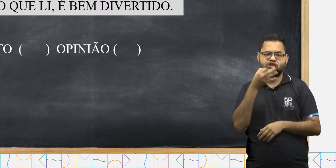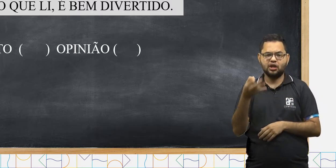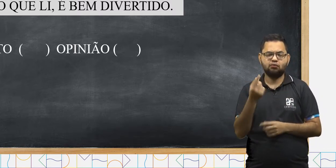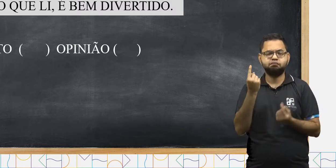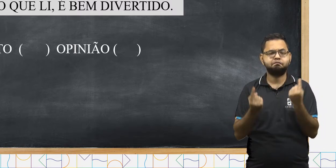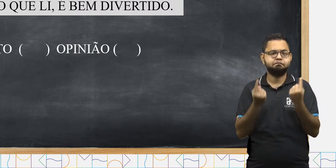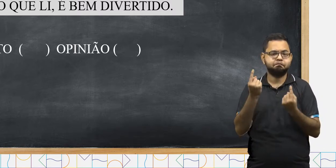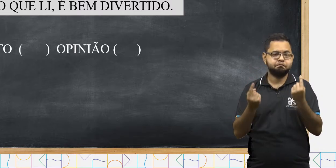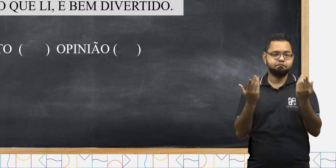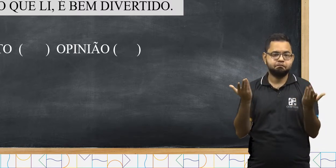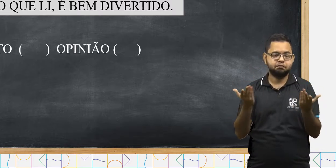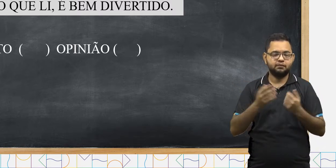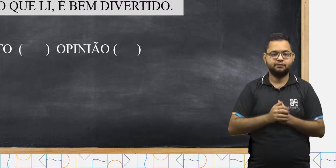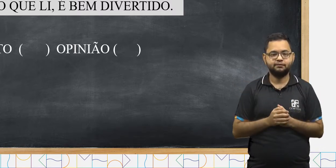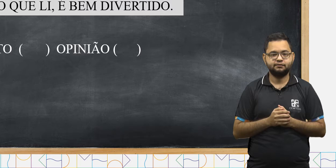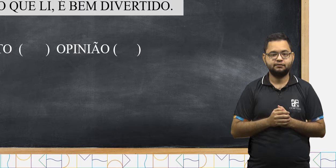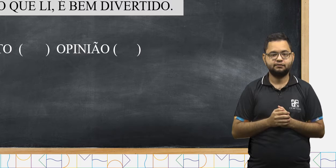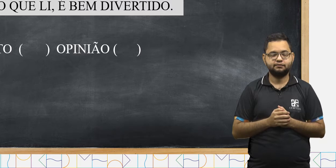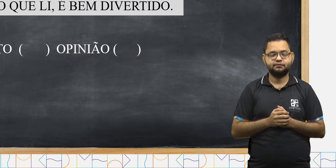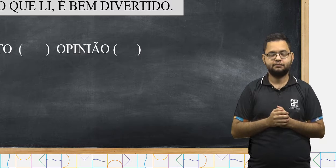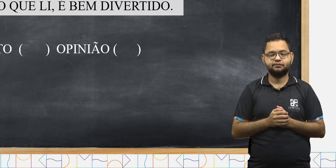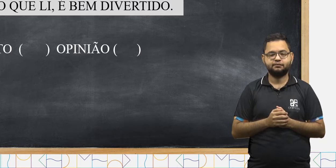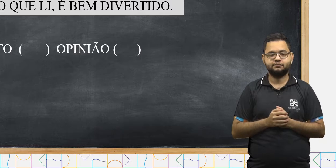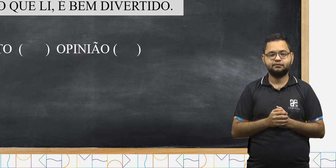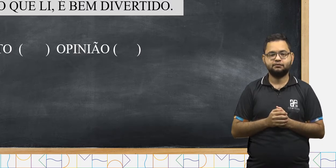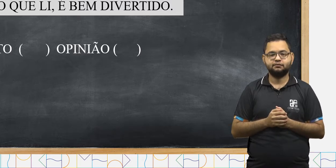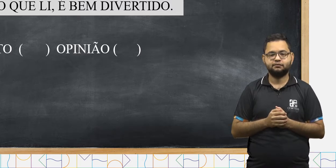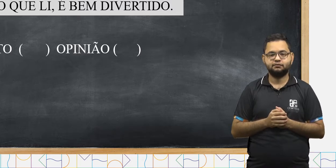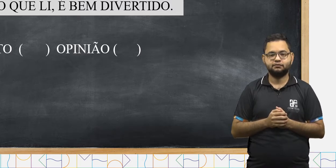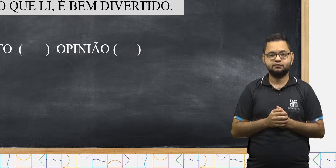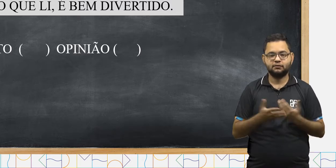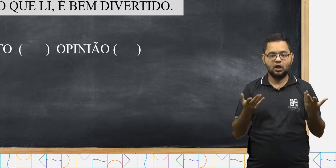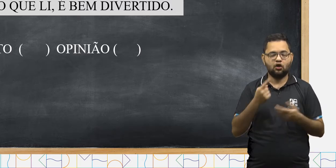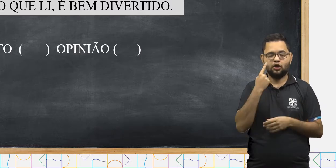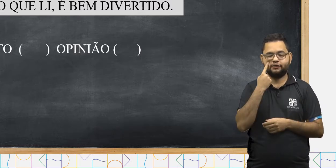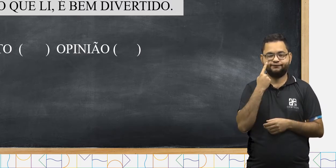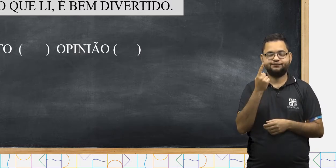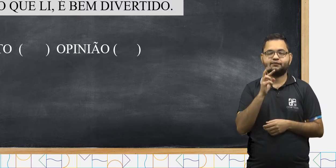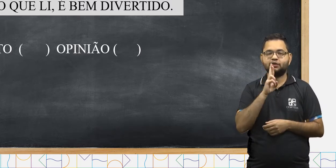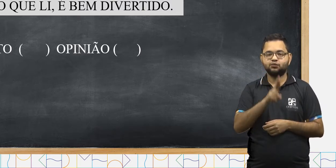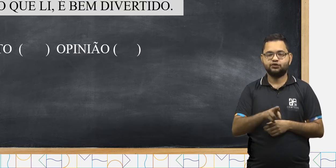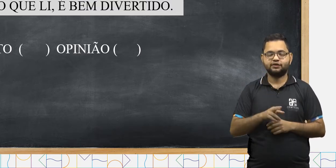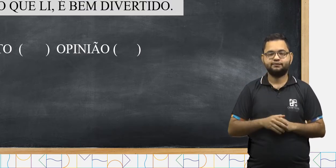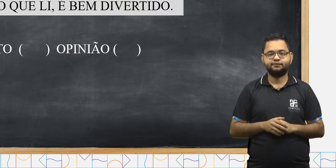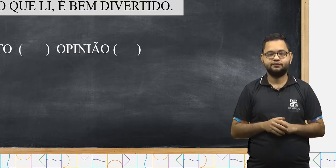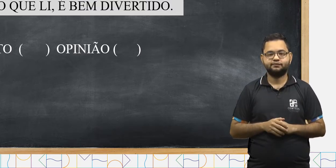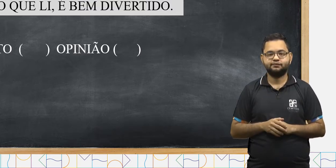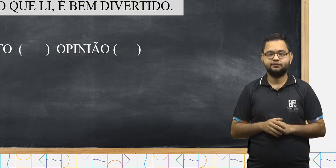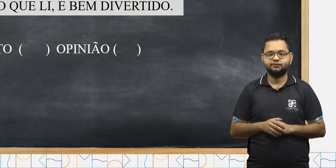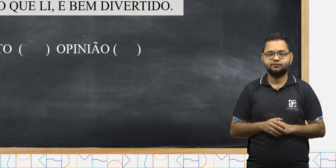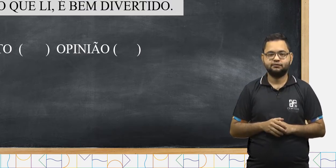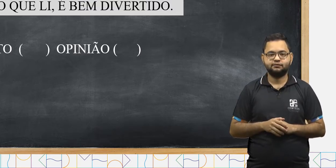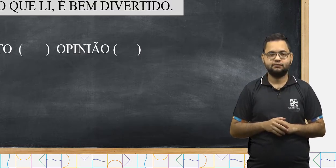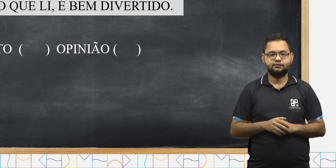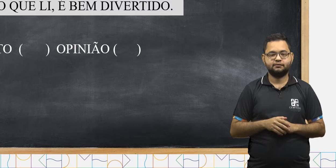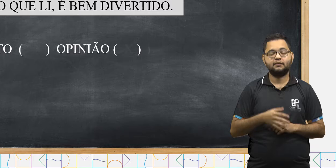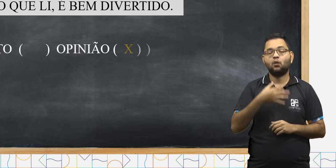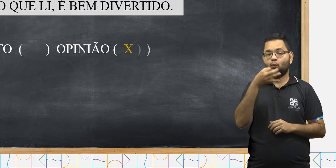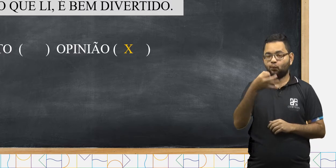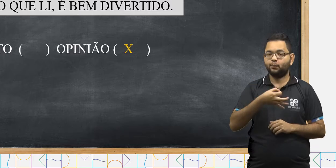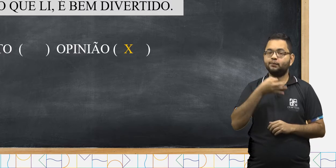uma opinião que está sendo emitida aqui? Qual é a sua resposta? Vamos verificar qual é a resposta